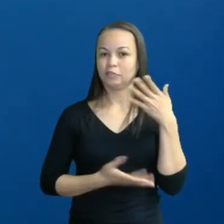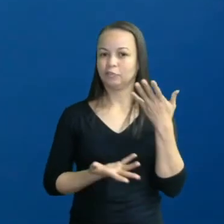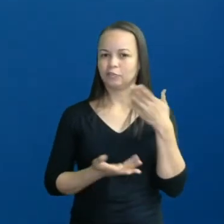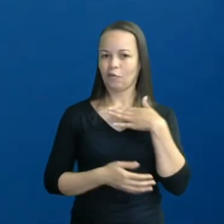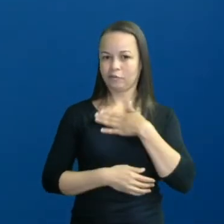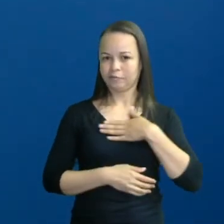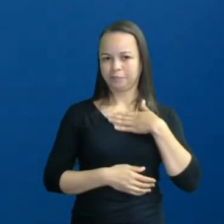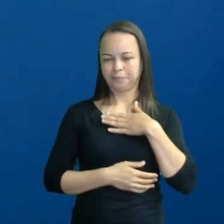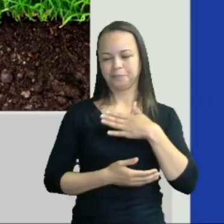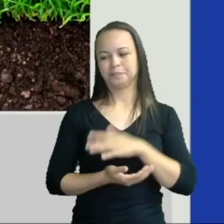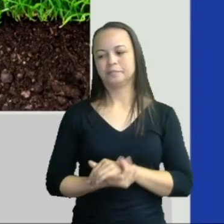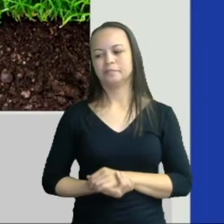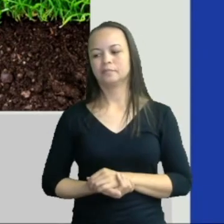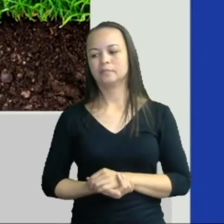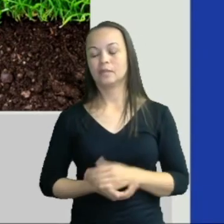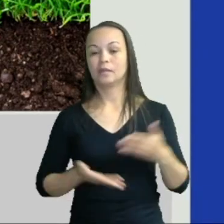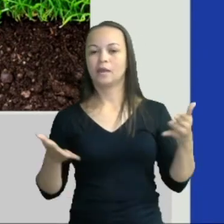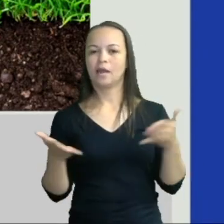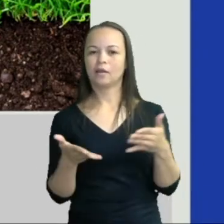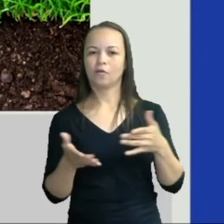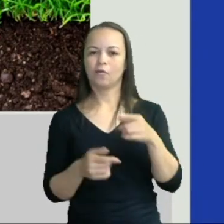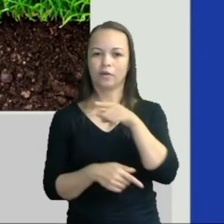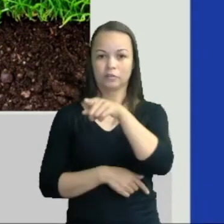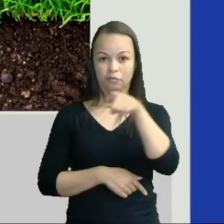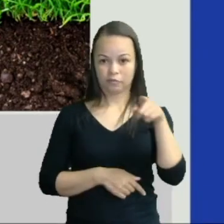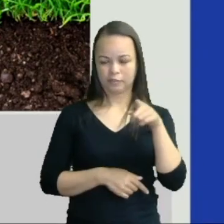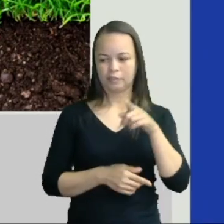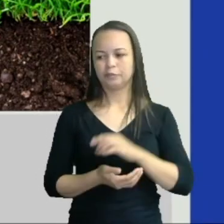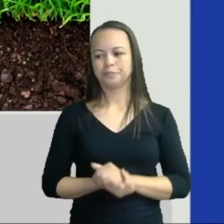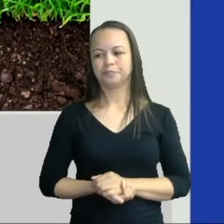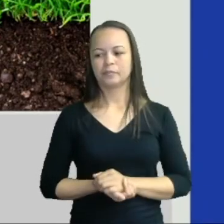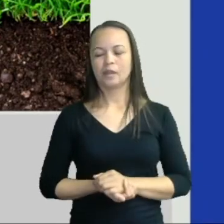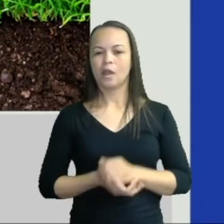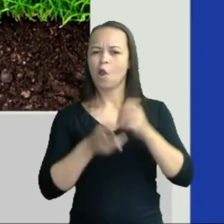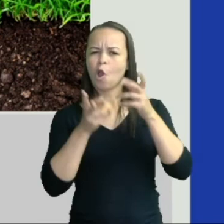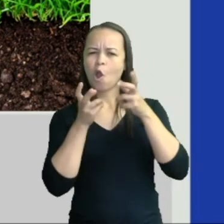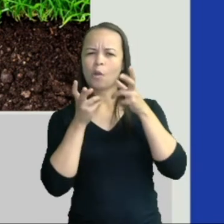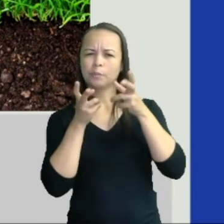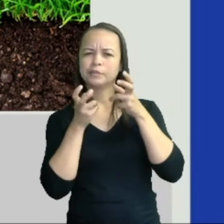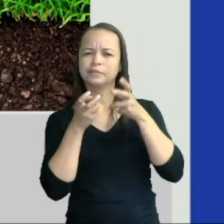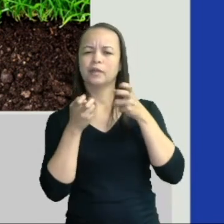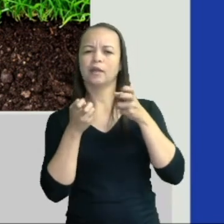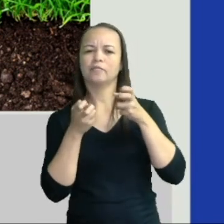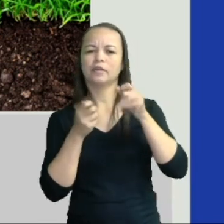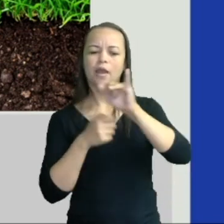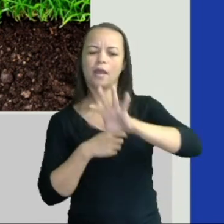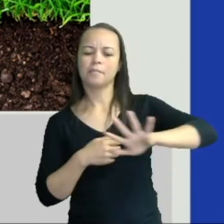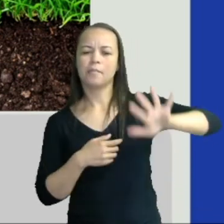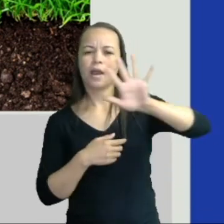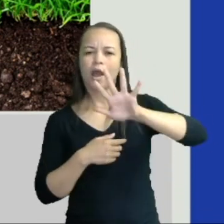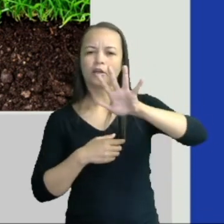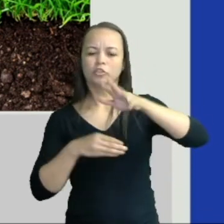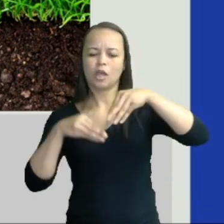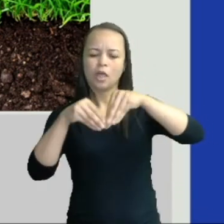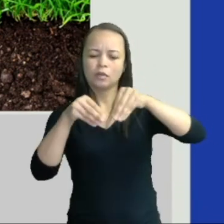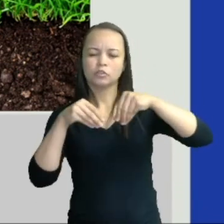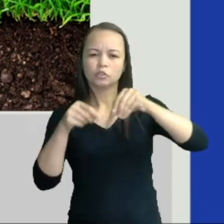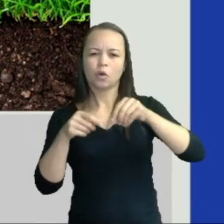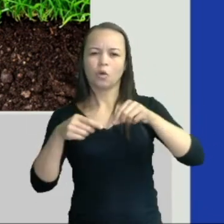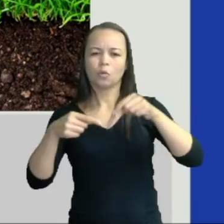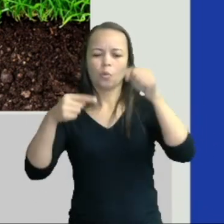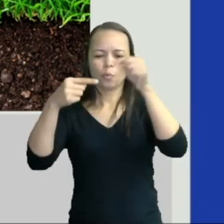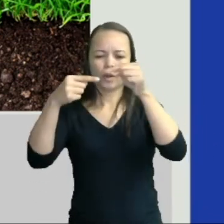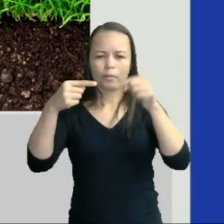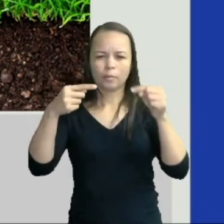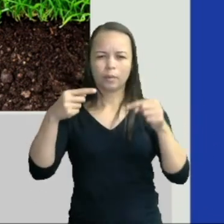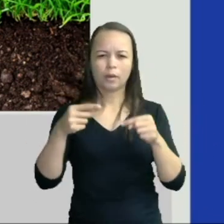Vamos lá! Agora é a vez de vocês. Observe as imagens dos solos abaixo e ligue cada uma ao